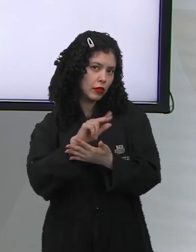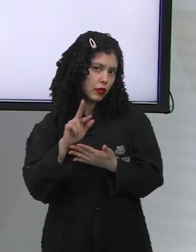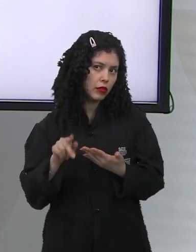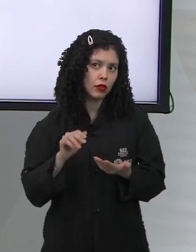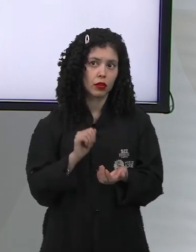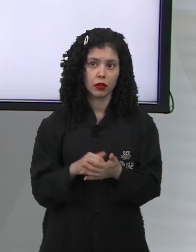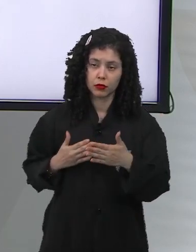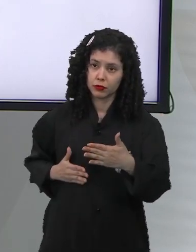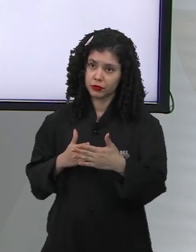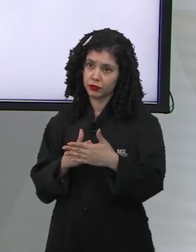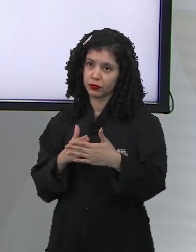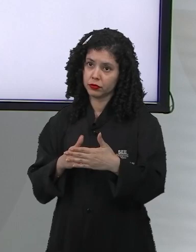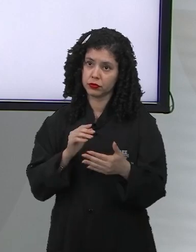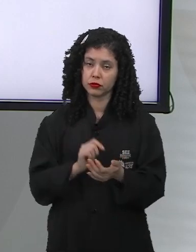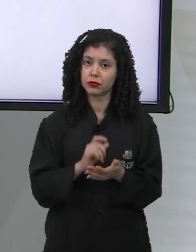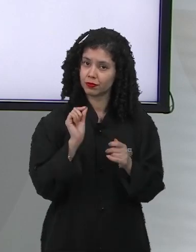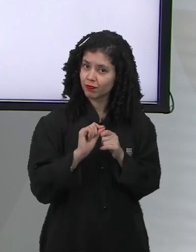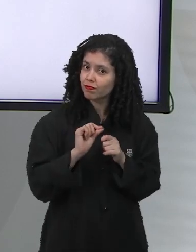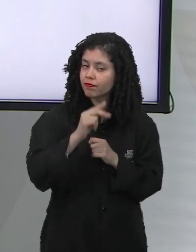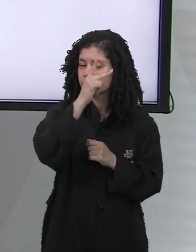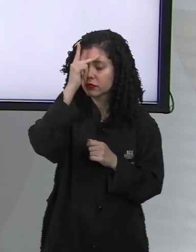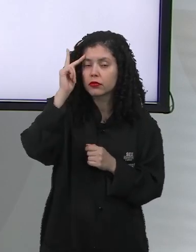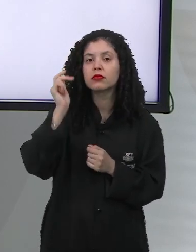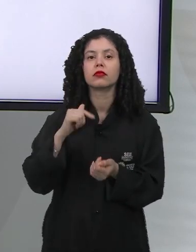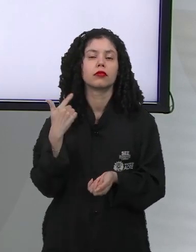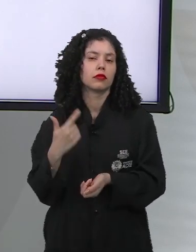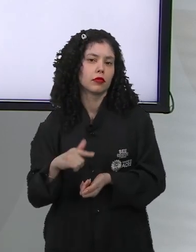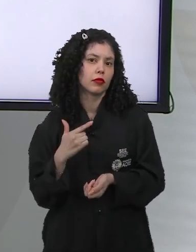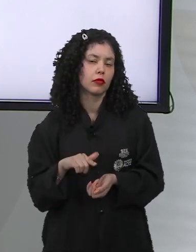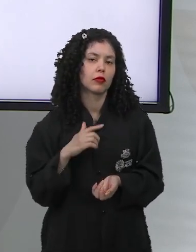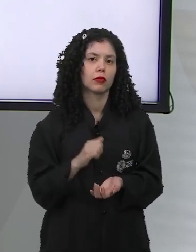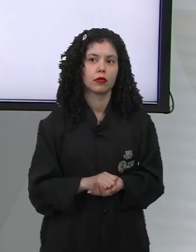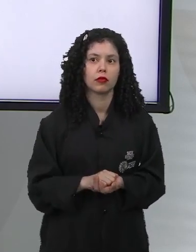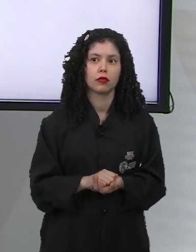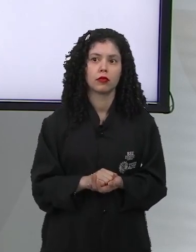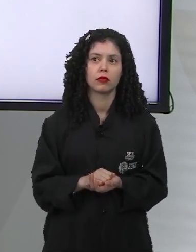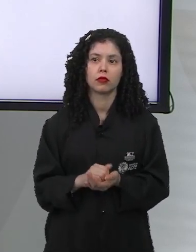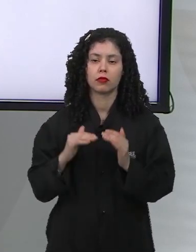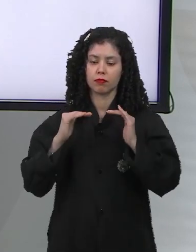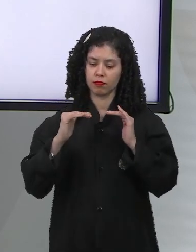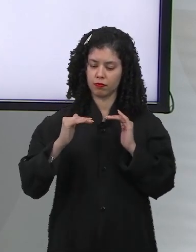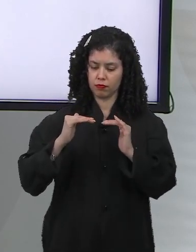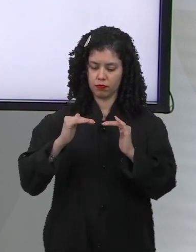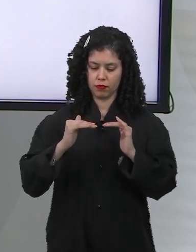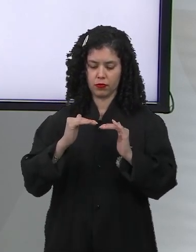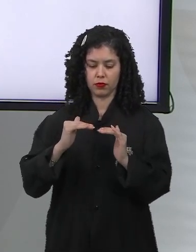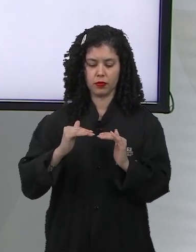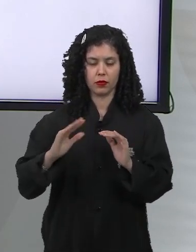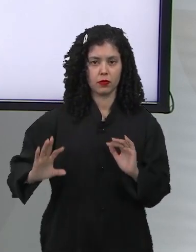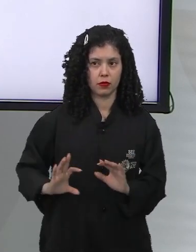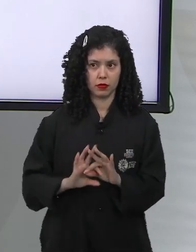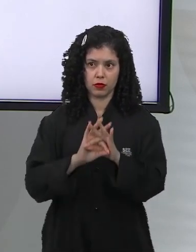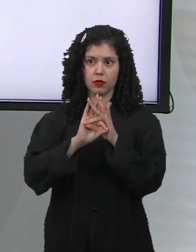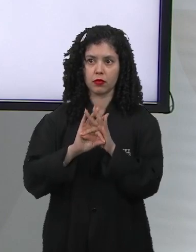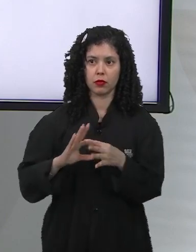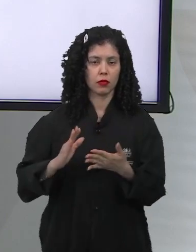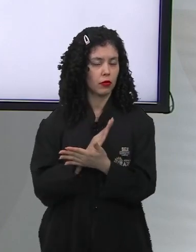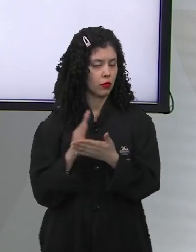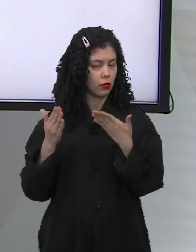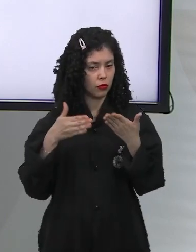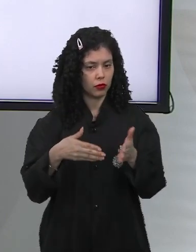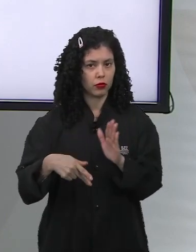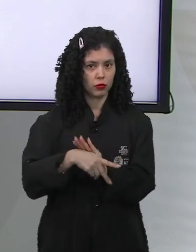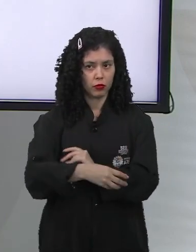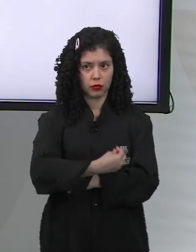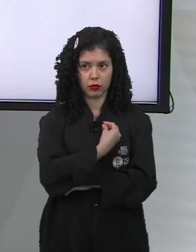vários obstáculos que fazem com que as pessoas não tenham uma equidade em relação aos objetivos